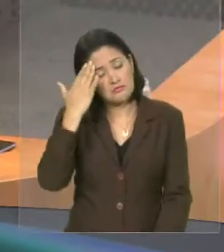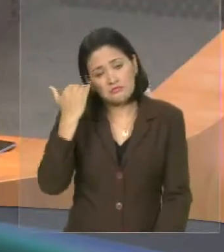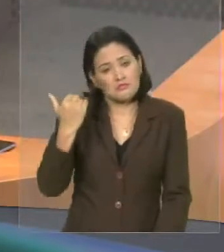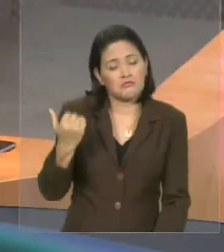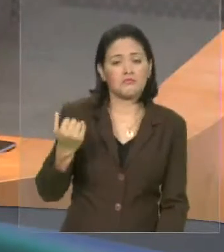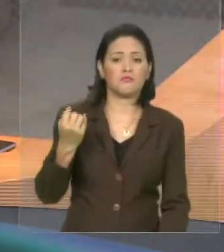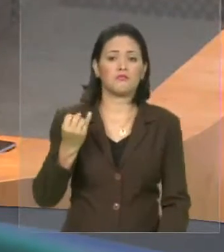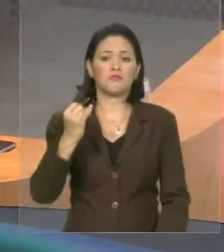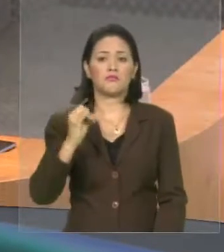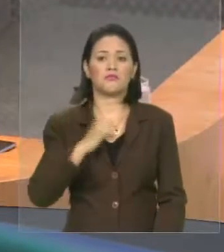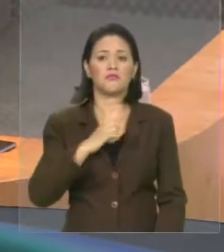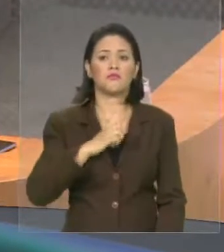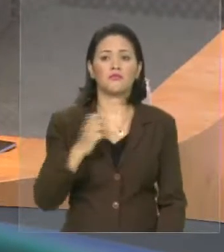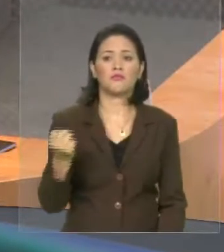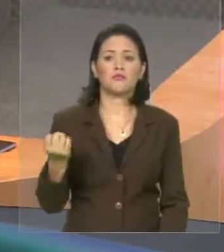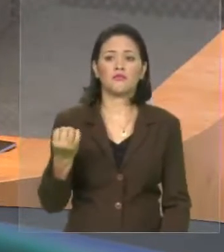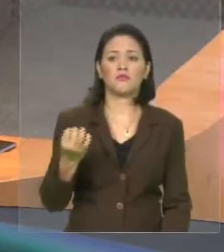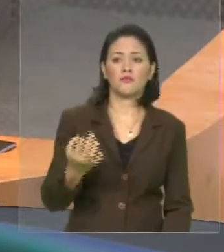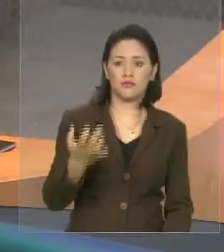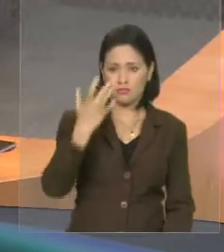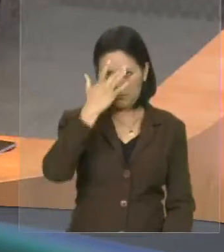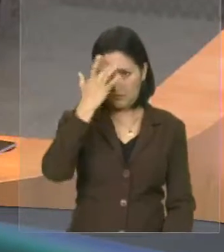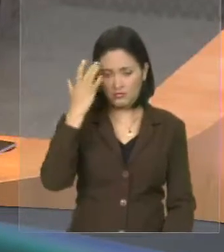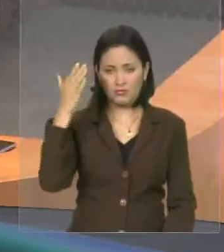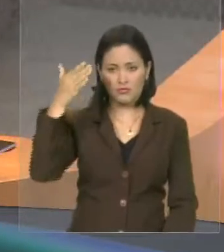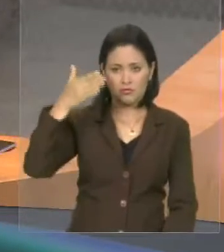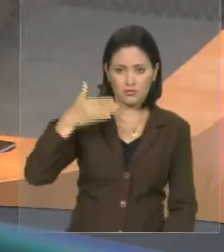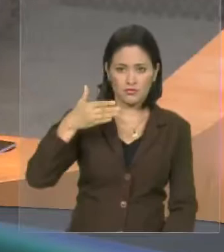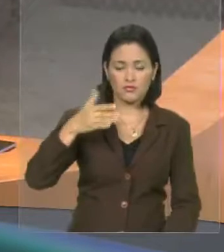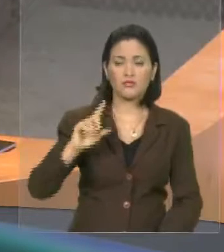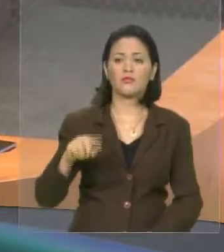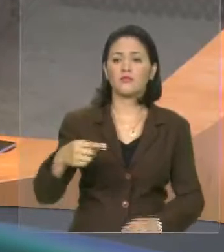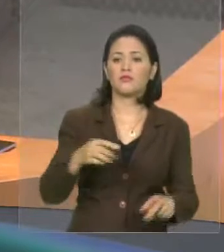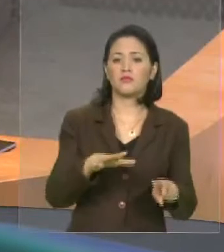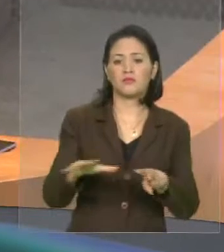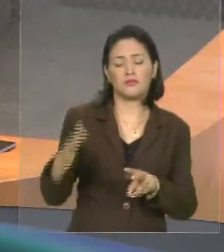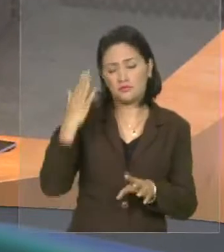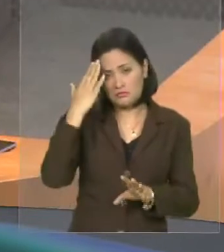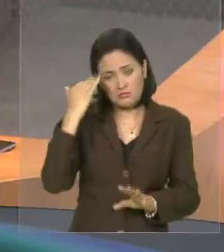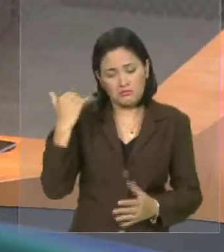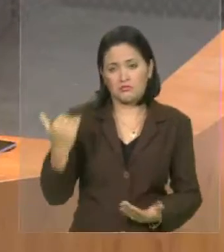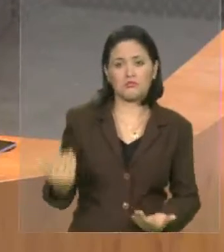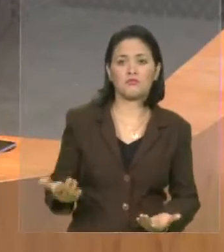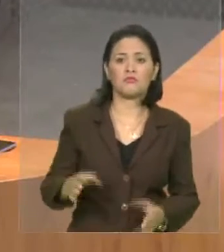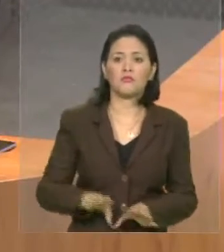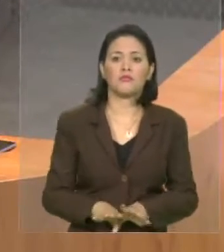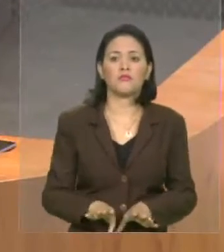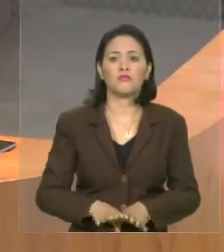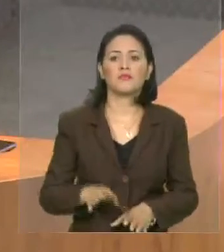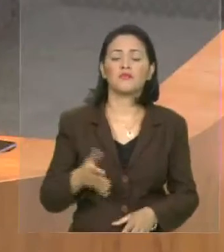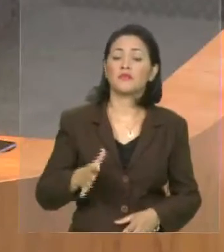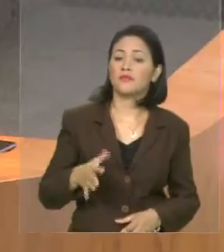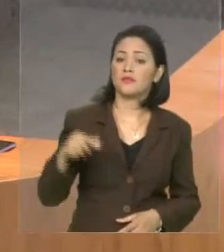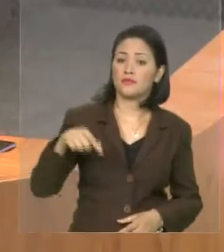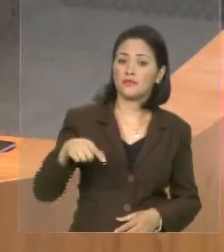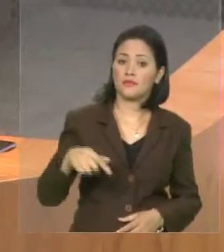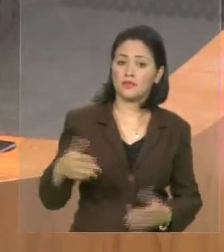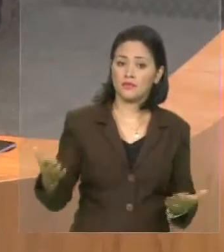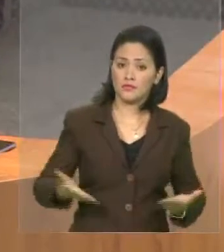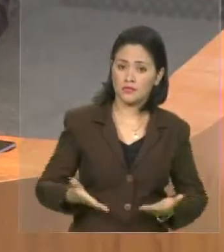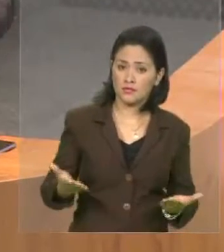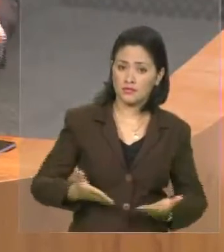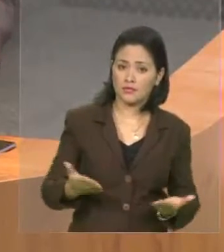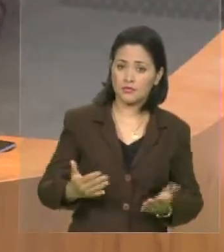semana que vem teremos quórum. Talvez esta sessão será a última sessão que